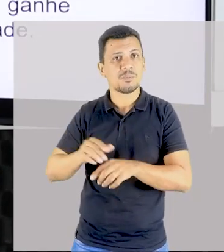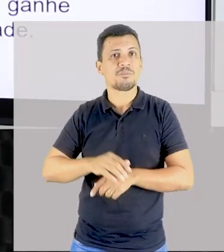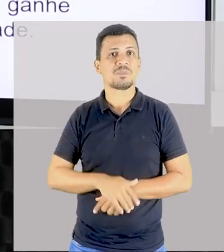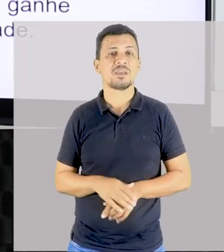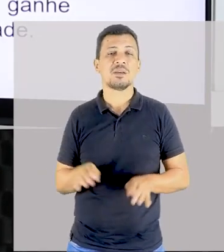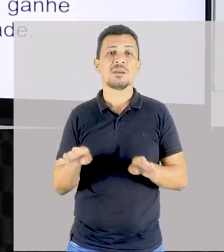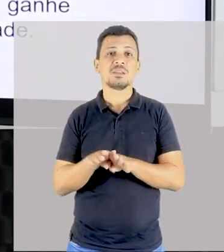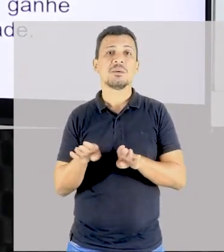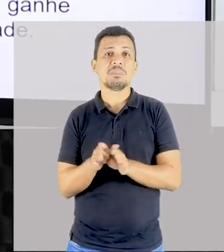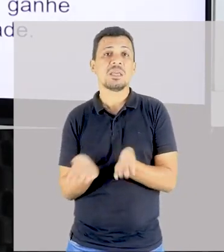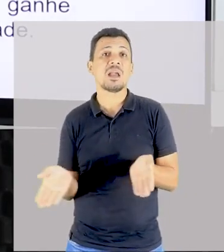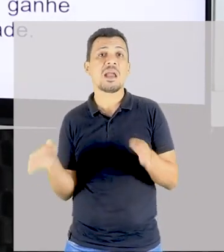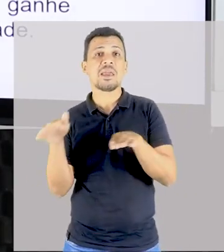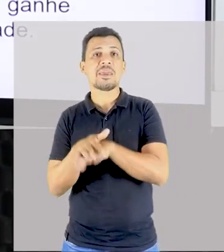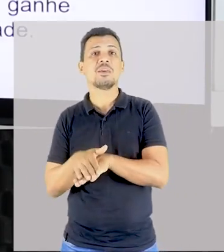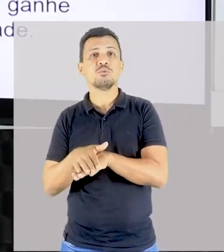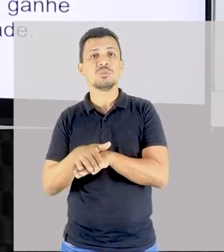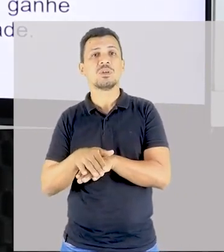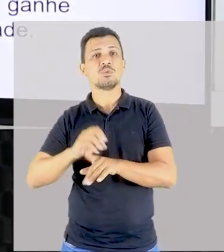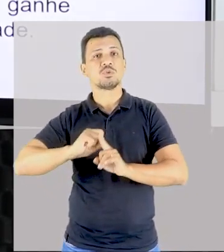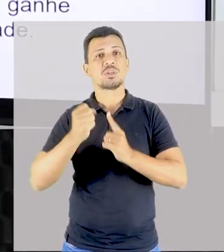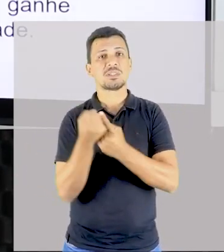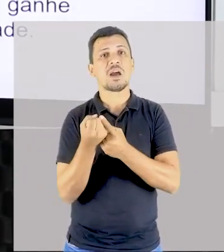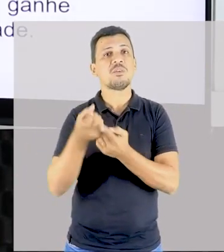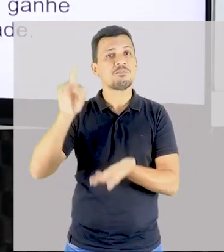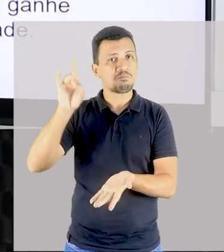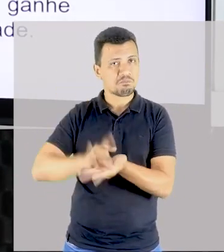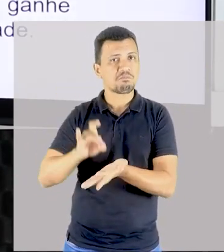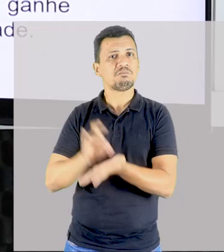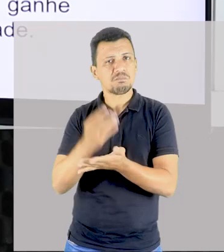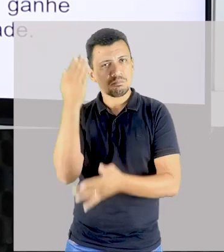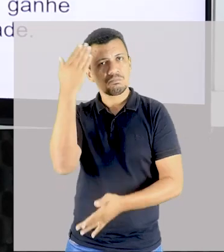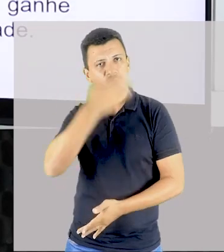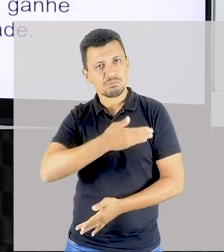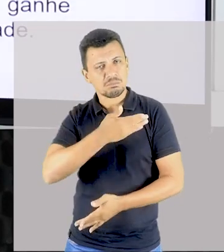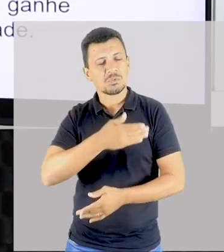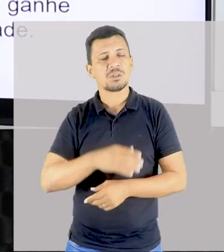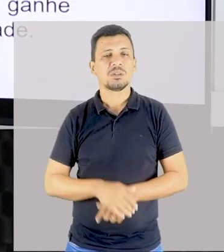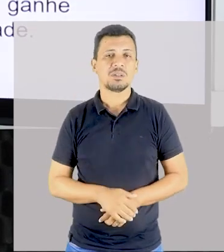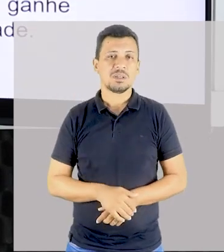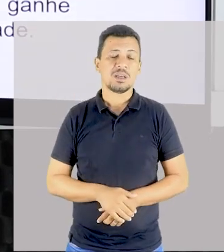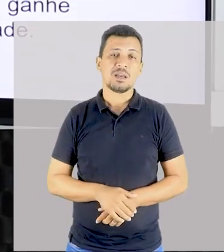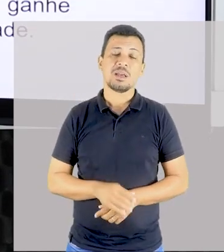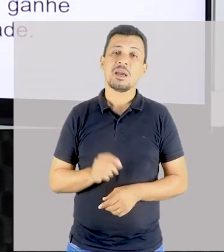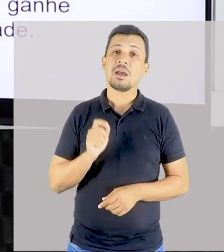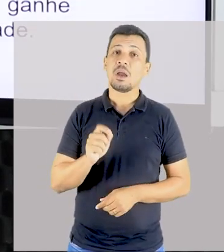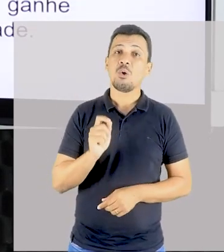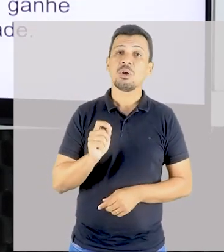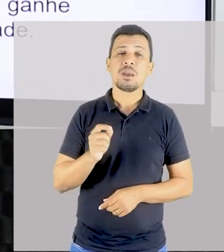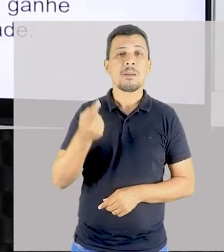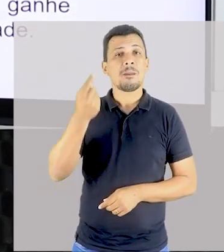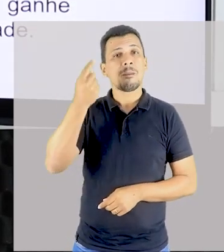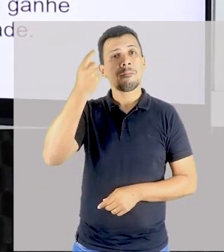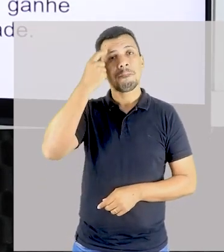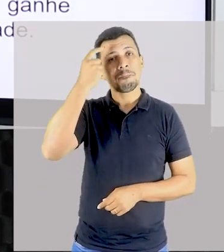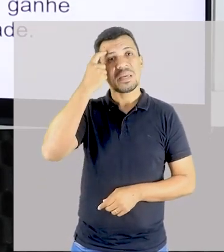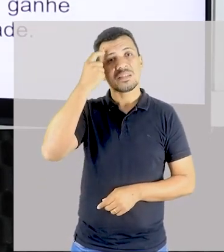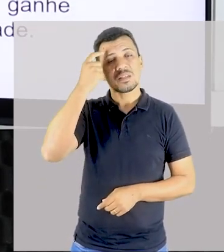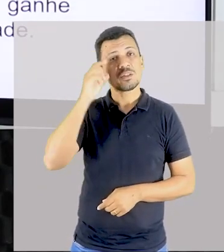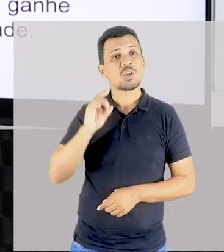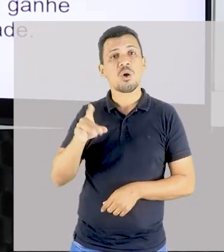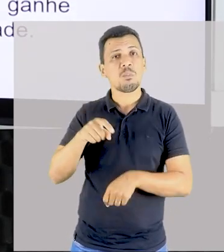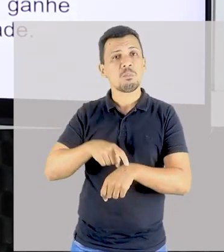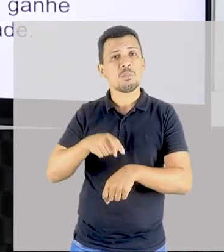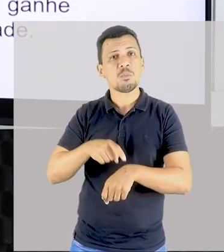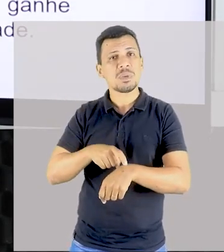para que a inclusão social aconteça de fato para que diminua a desigualdade então é uma coisa que se pensa não somente a curto